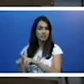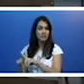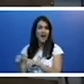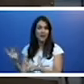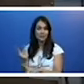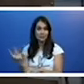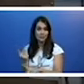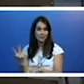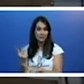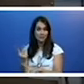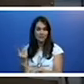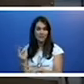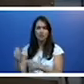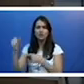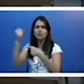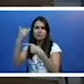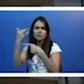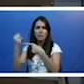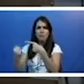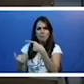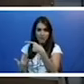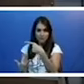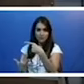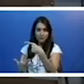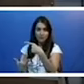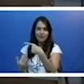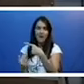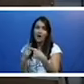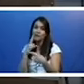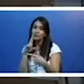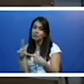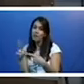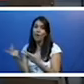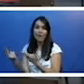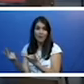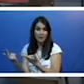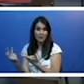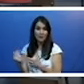duas de cima e de baixo, dá o mesmo resultado.